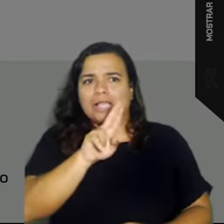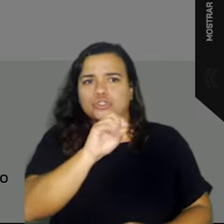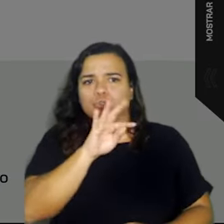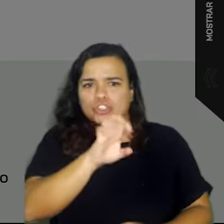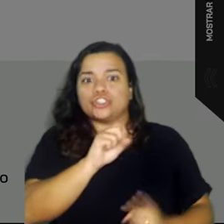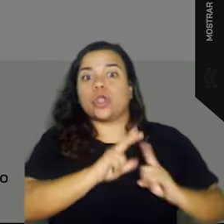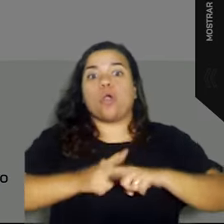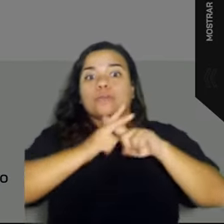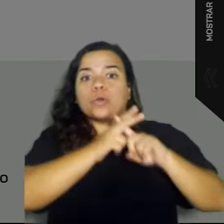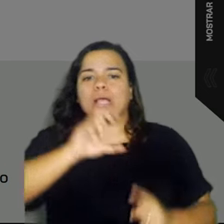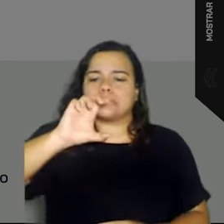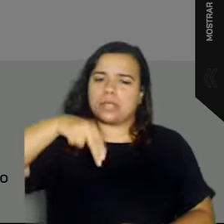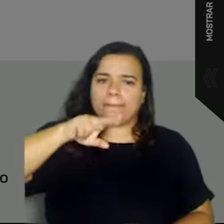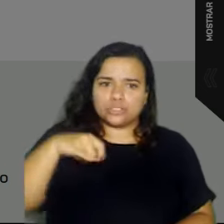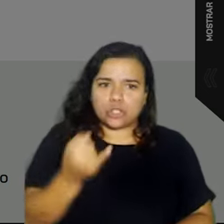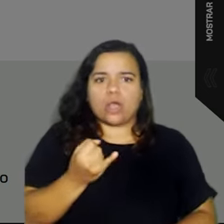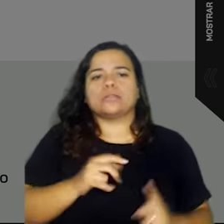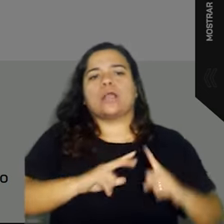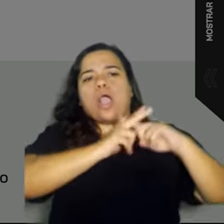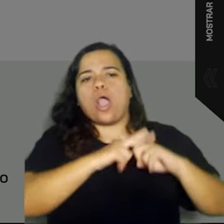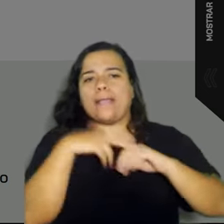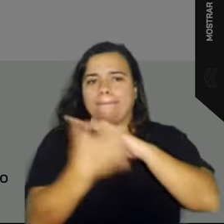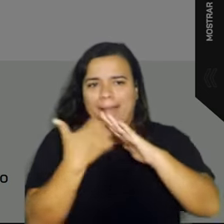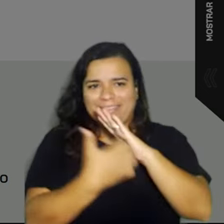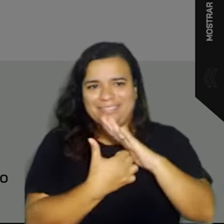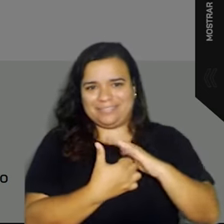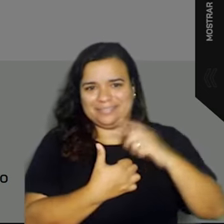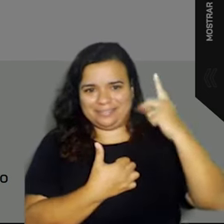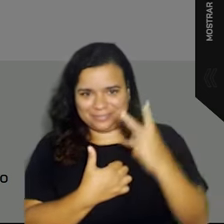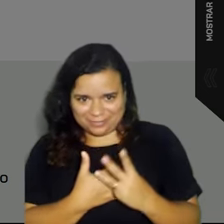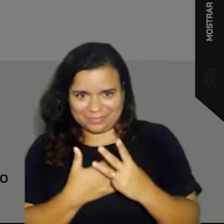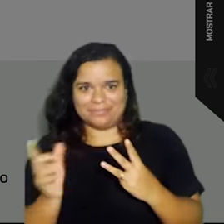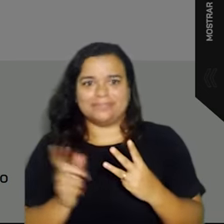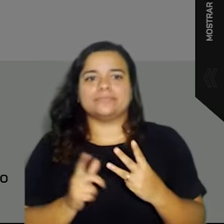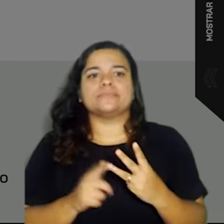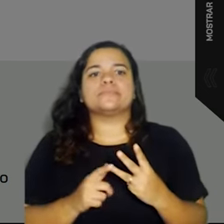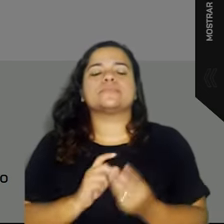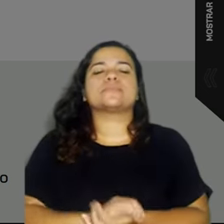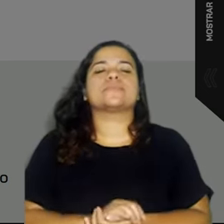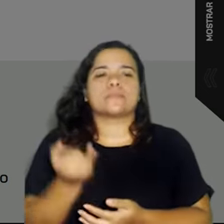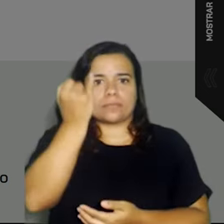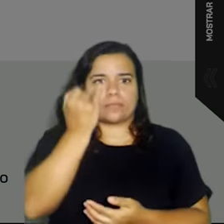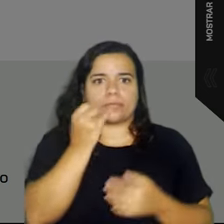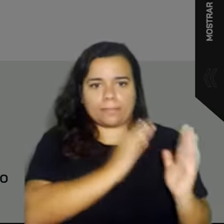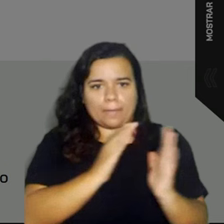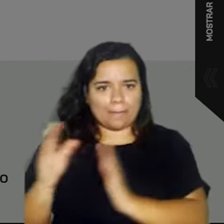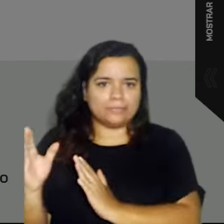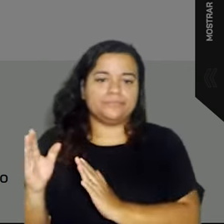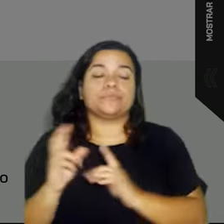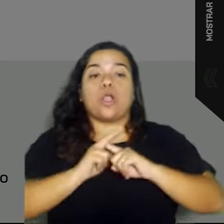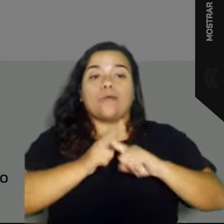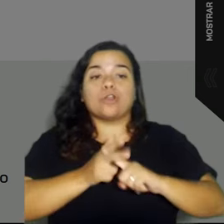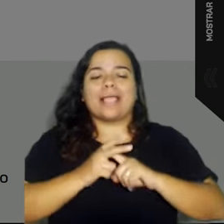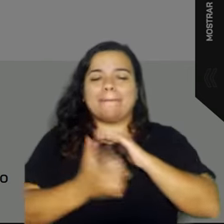configurações de CNPJ configurações de empresa acho que o ideal aqui é sempre isso então na configuração